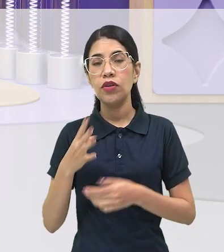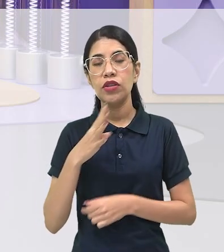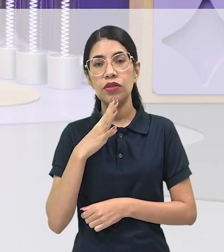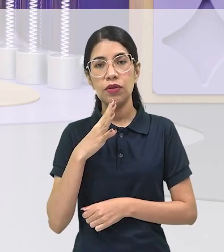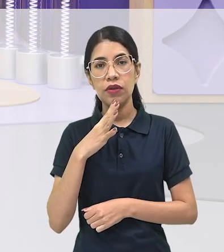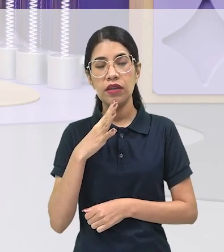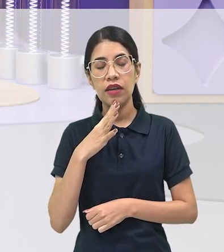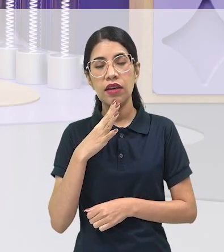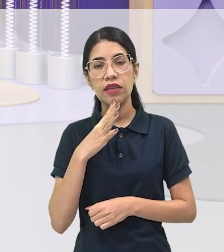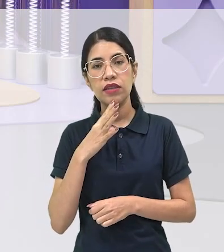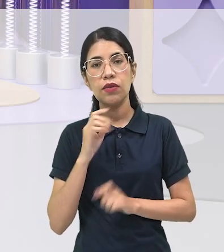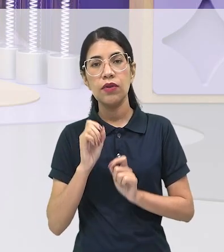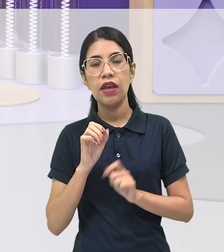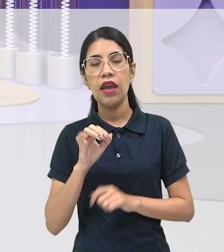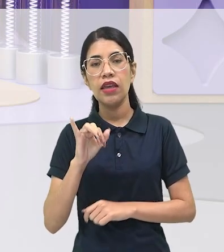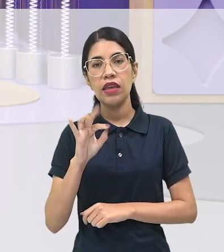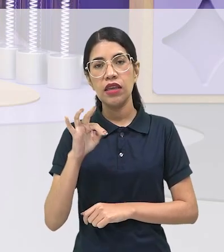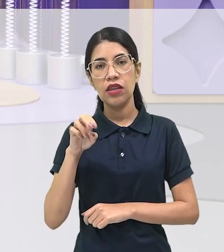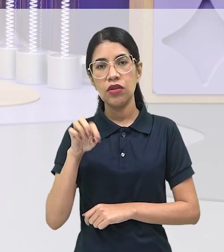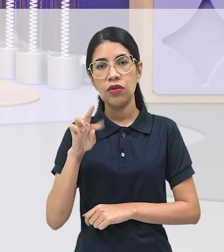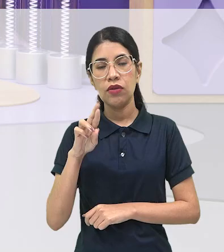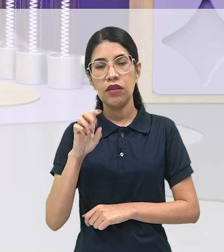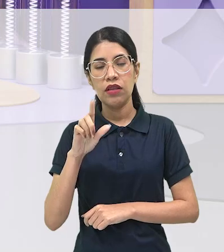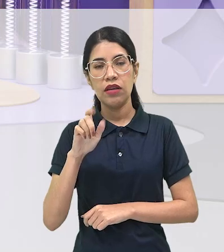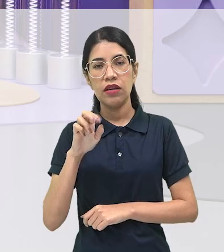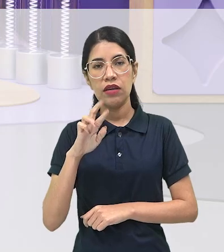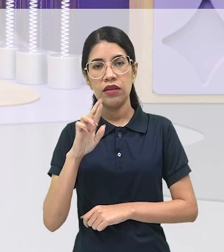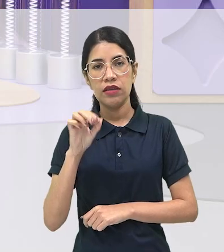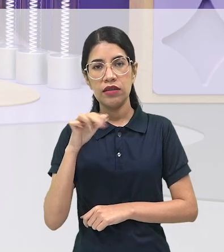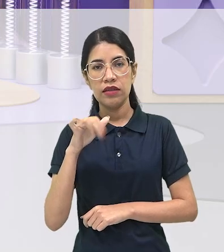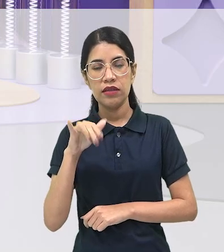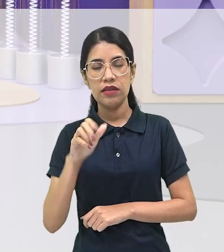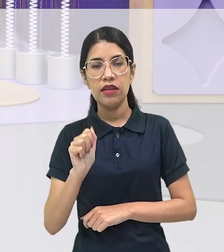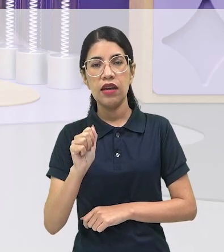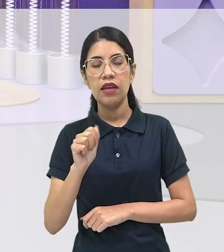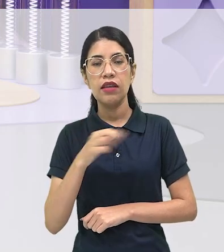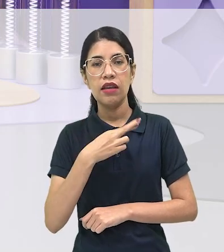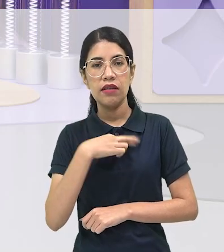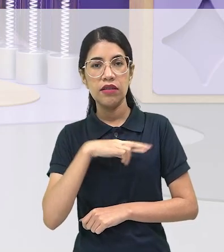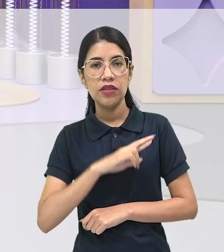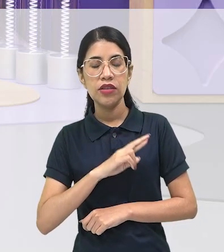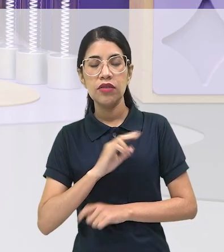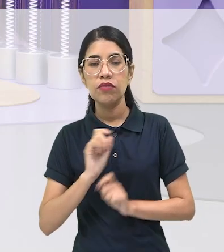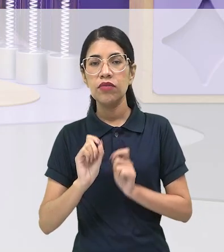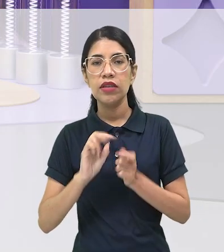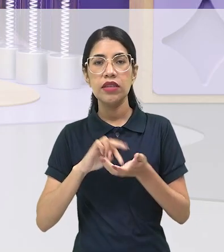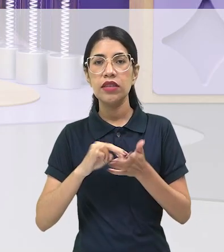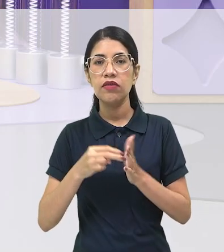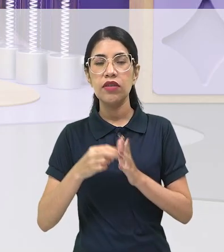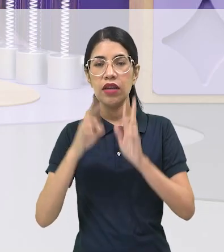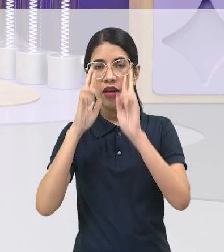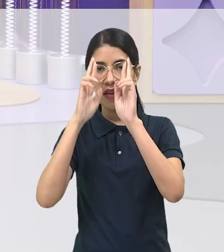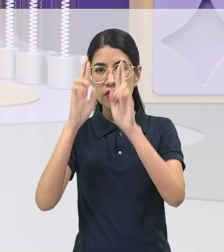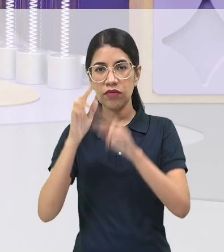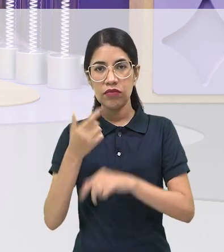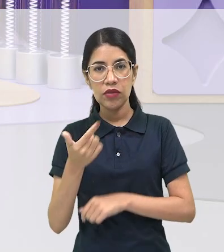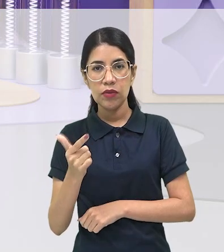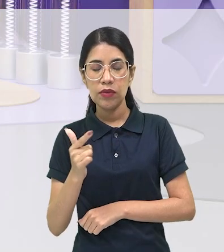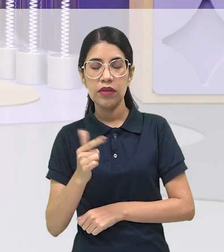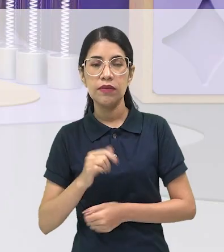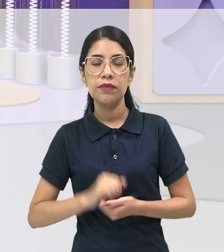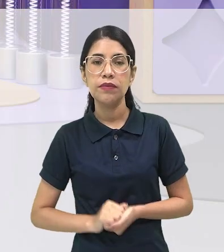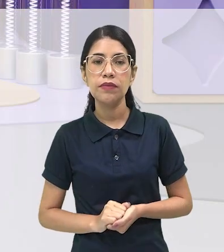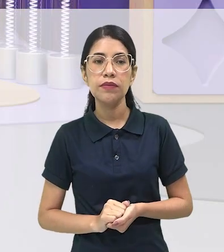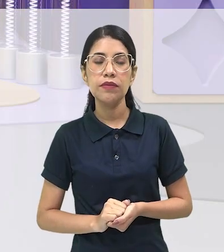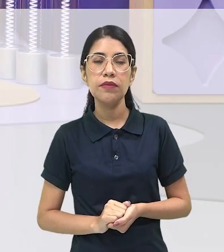hoje como intolerância religiosa. Né? Vamos ver o que é intolerância religiosa? Vamos lá? Aí